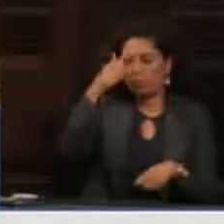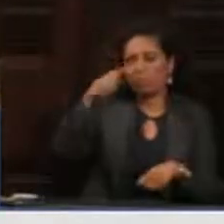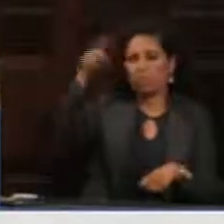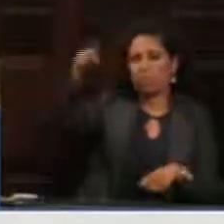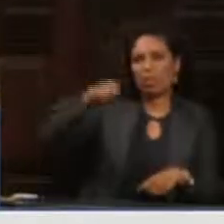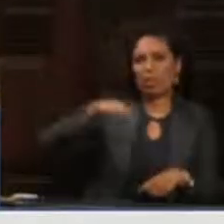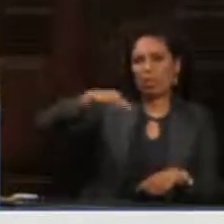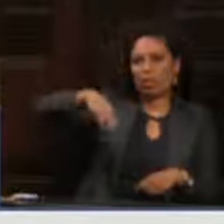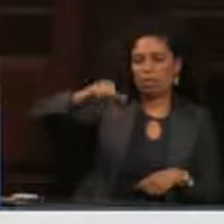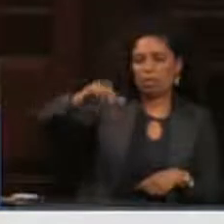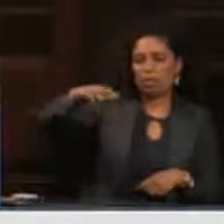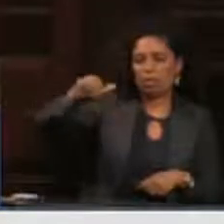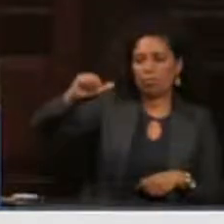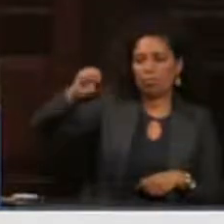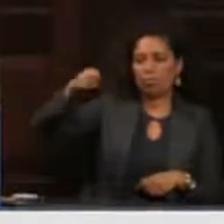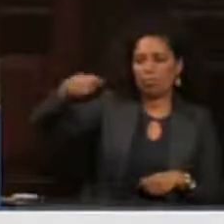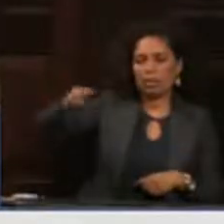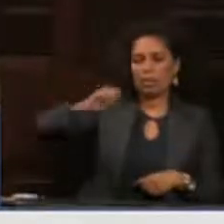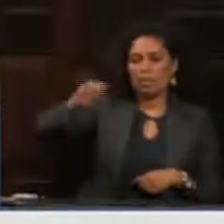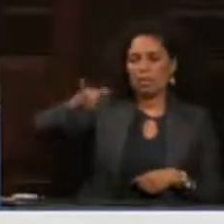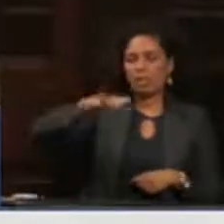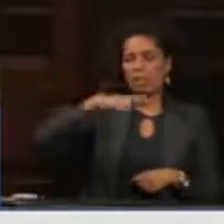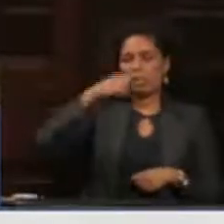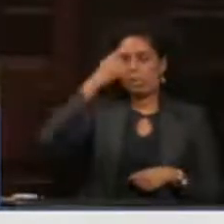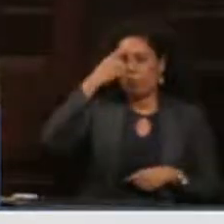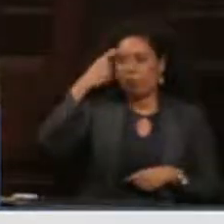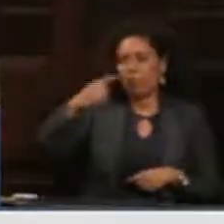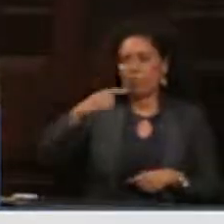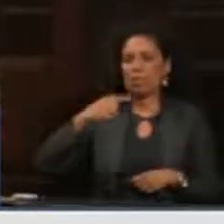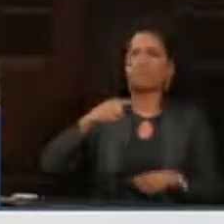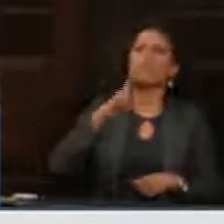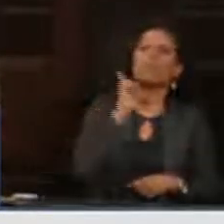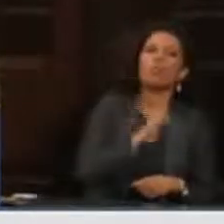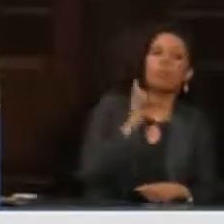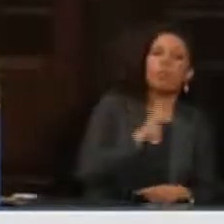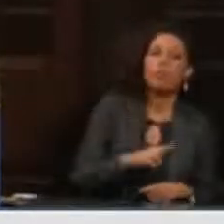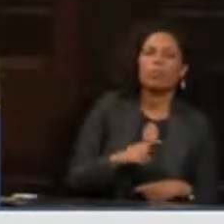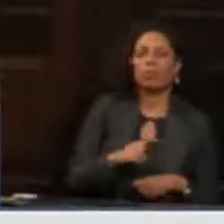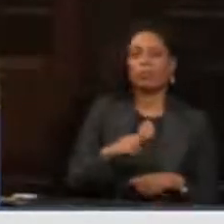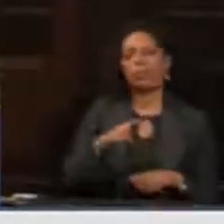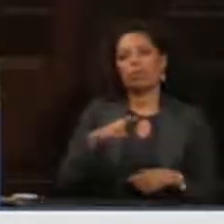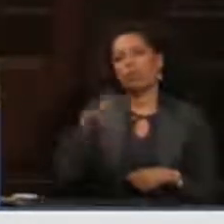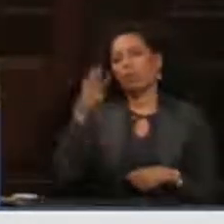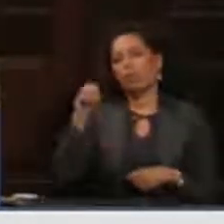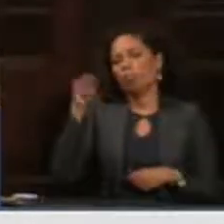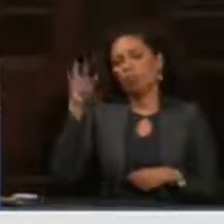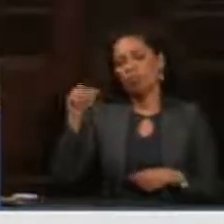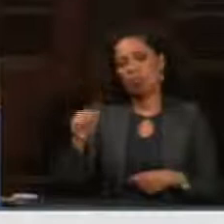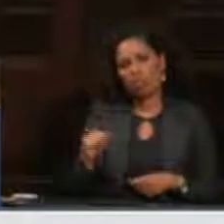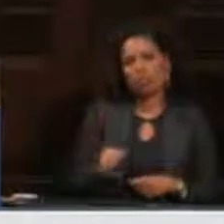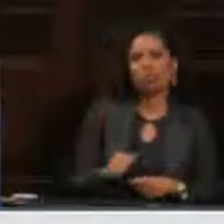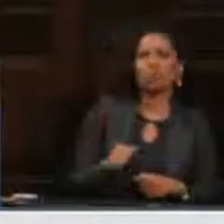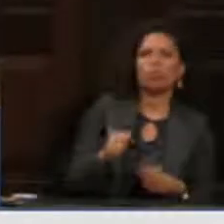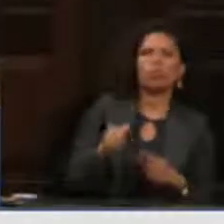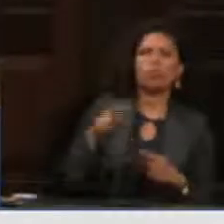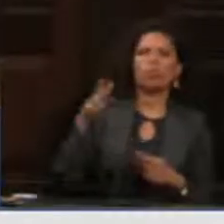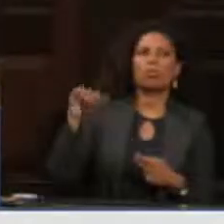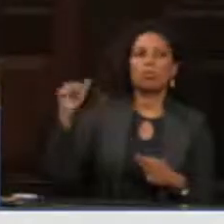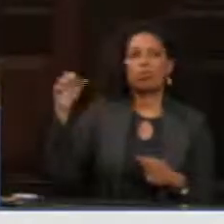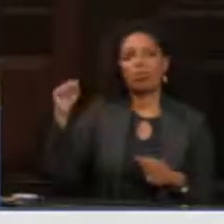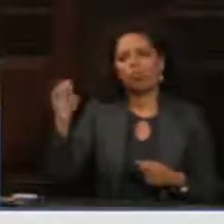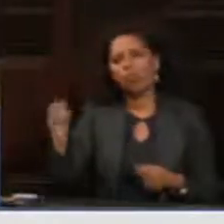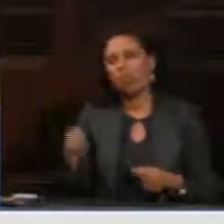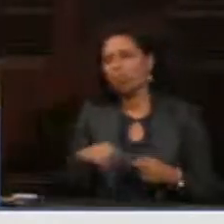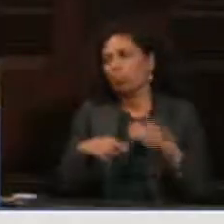sem pensar no Flamengo, sem pensar no Fluminense, sem pensar no Vasco, sem pensar no Botafogo ou em qualquer clube desse estado. Não